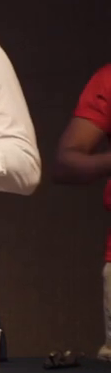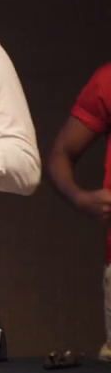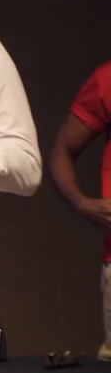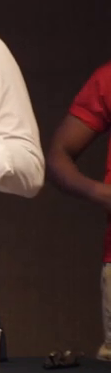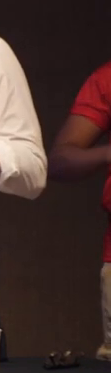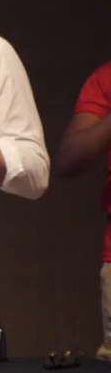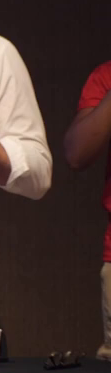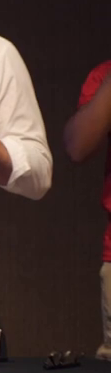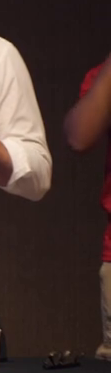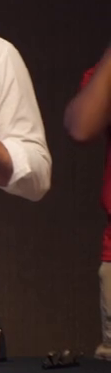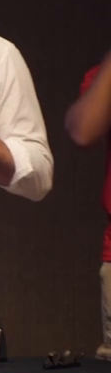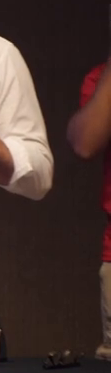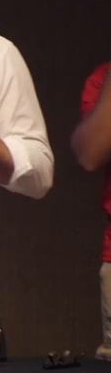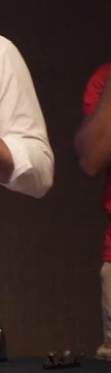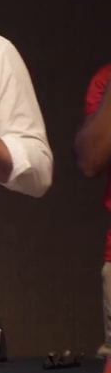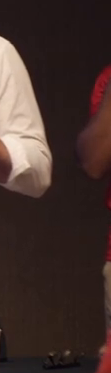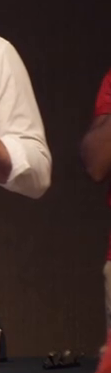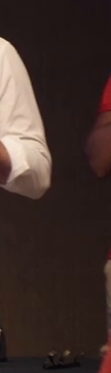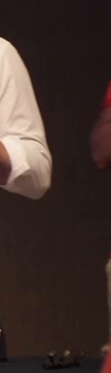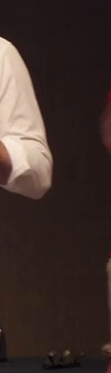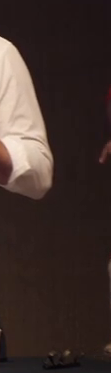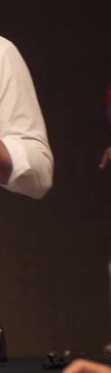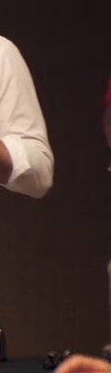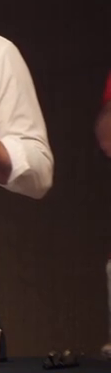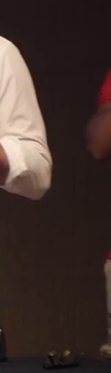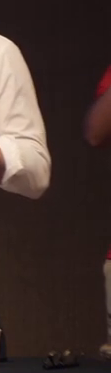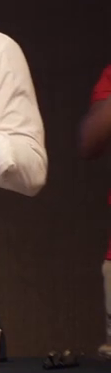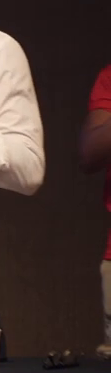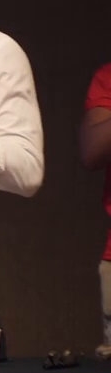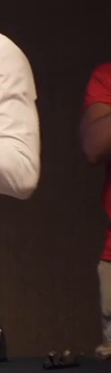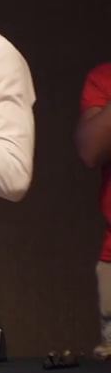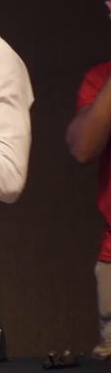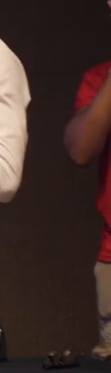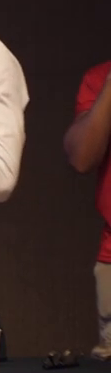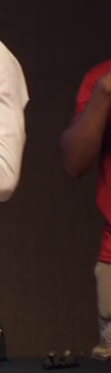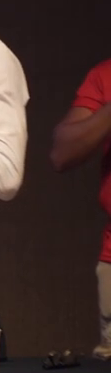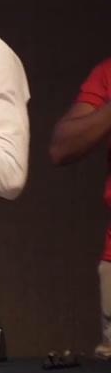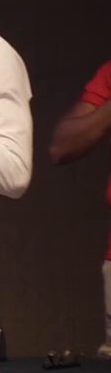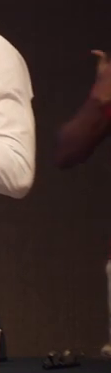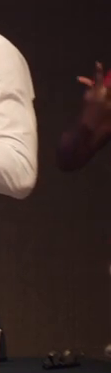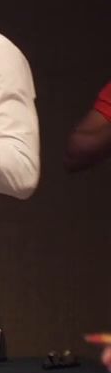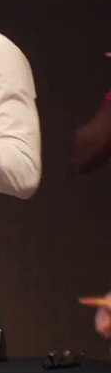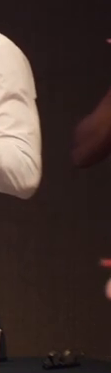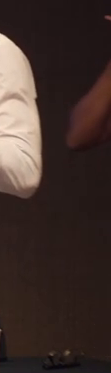Rousseff. Inclusive, eu encontrei Ana do Rio na quarta-feira. Dá sempre uma alegria enorme